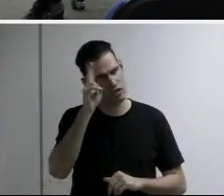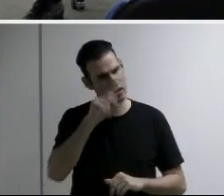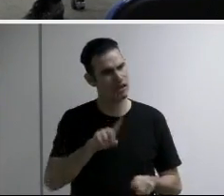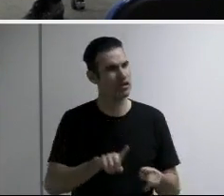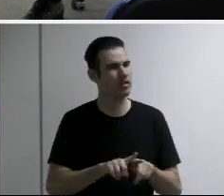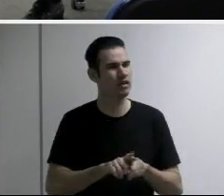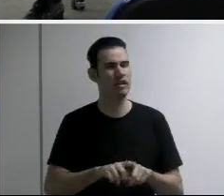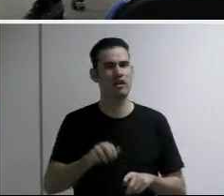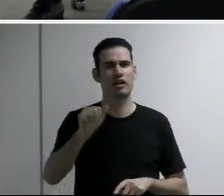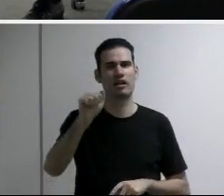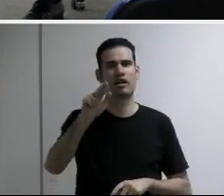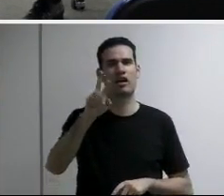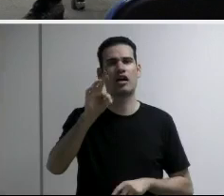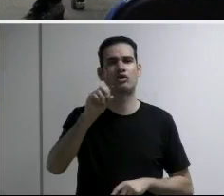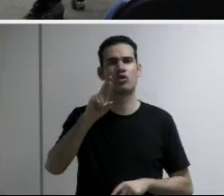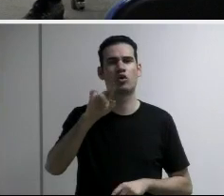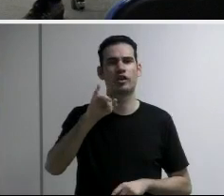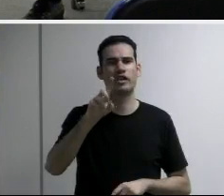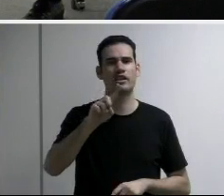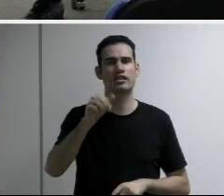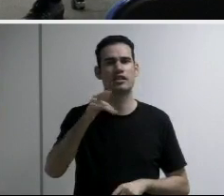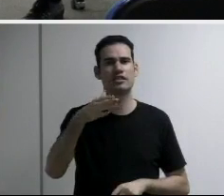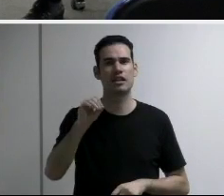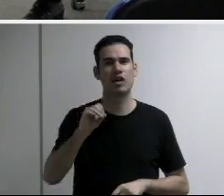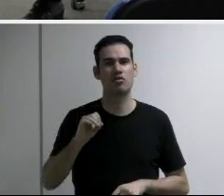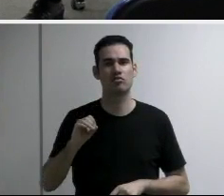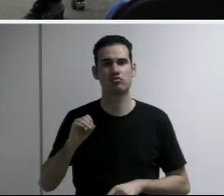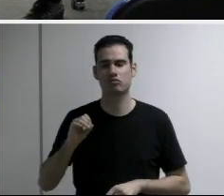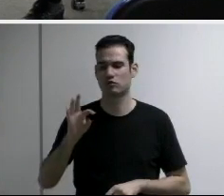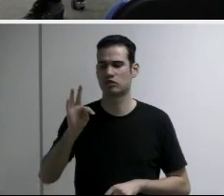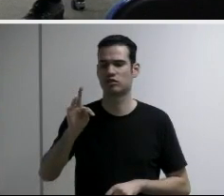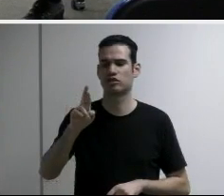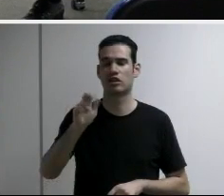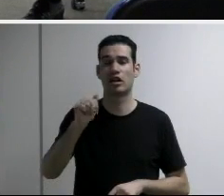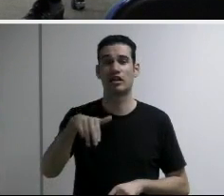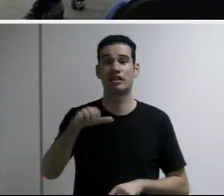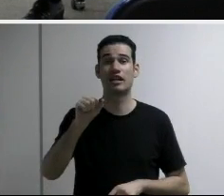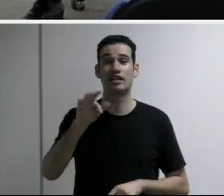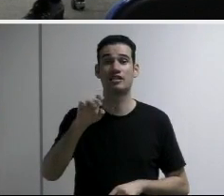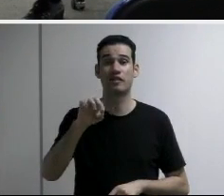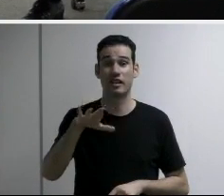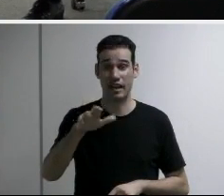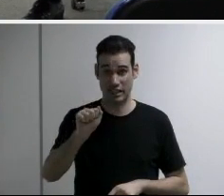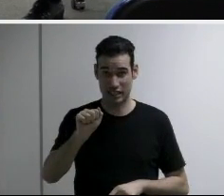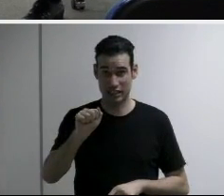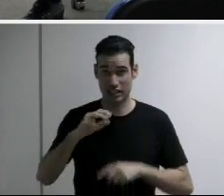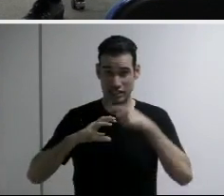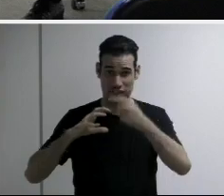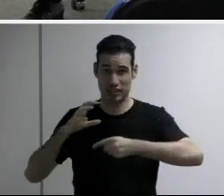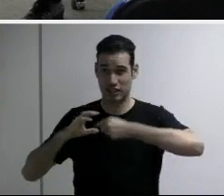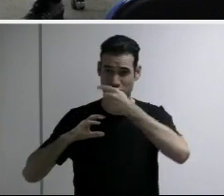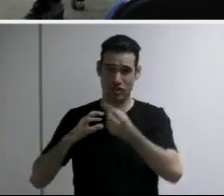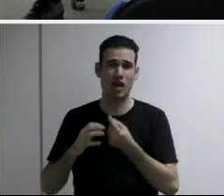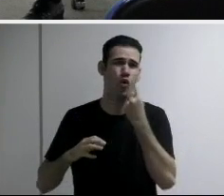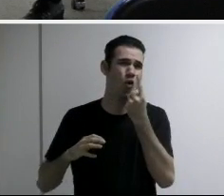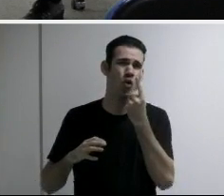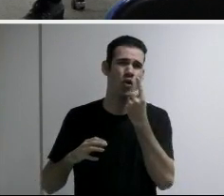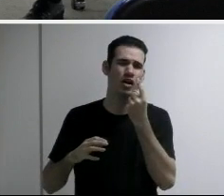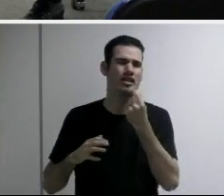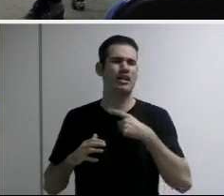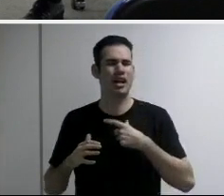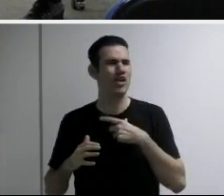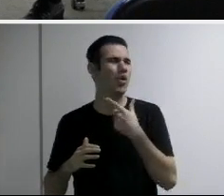autorização para a transferência internacional é uma dentre as várias, muitas demais alternativas para a transferência internacional.